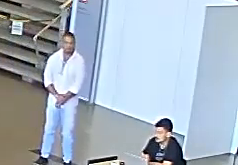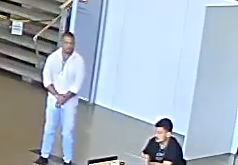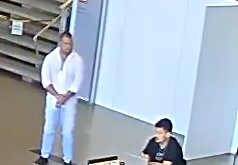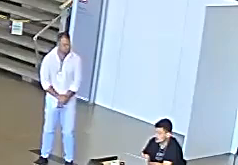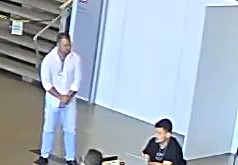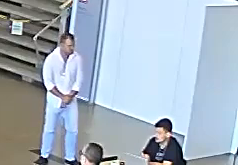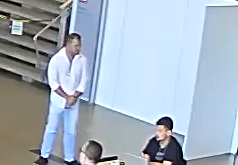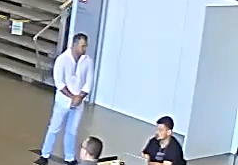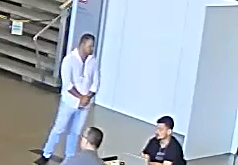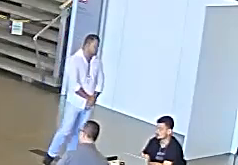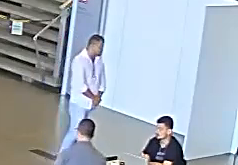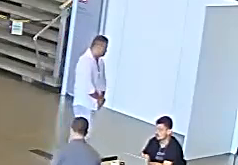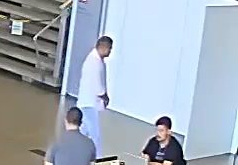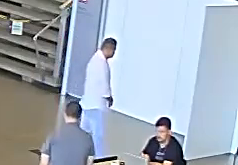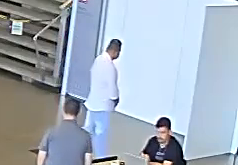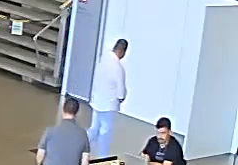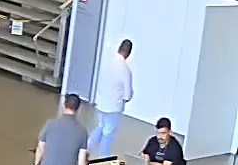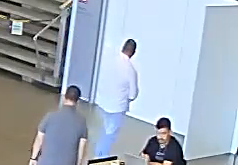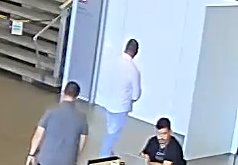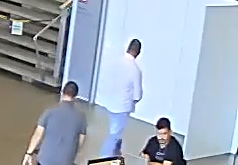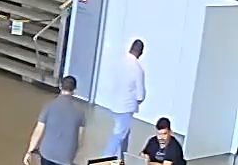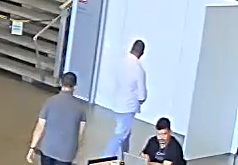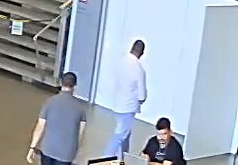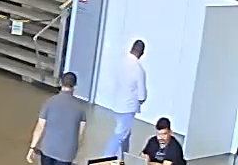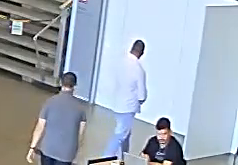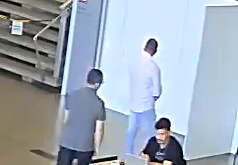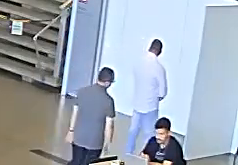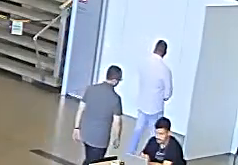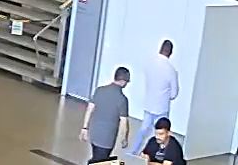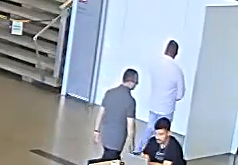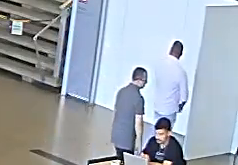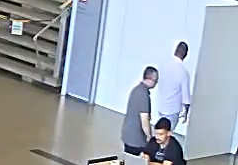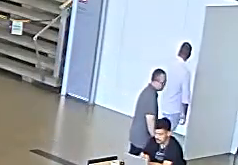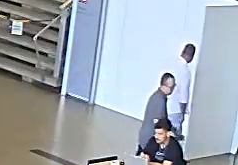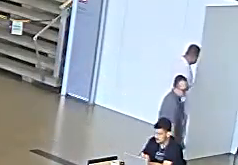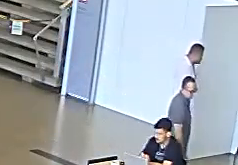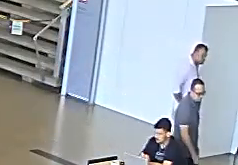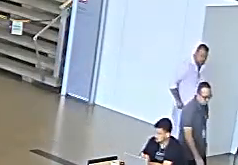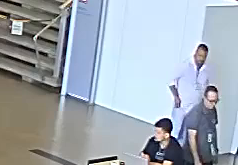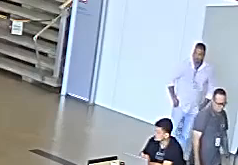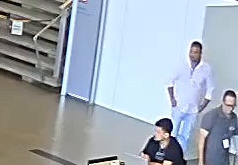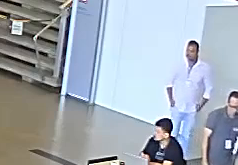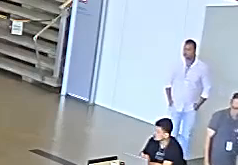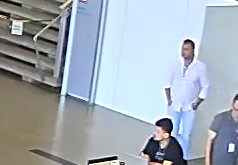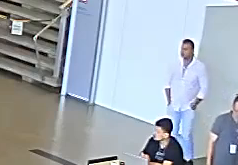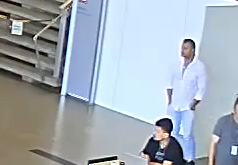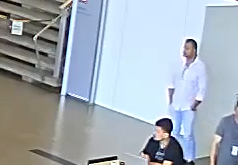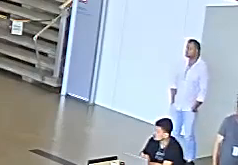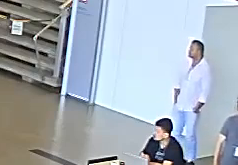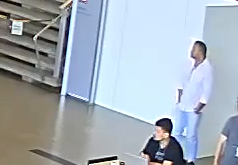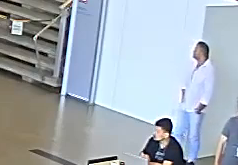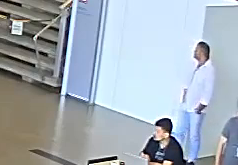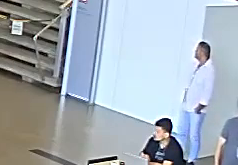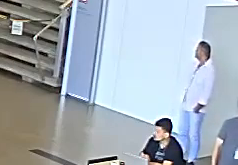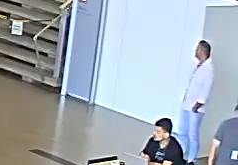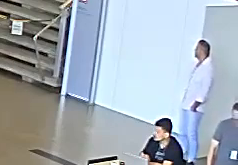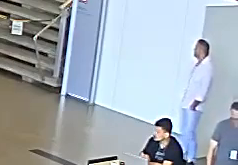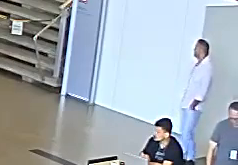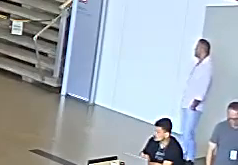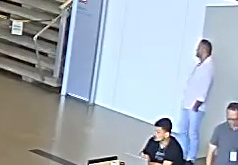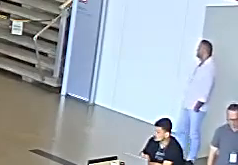Minas estão tendo em relação à gratuidade nos transportes. Ônibus convencional, quem pode me falar quais são os